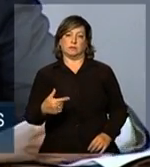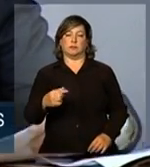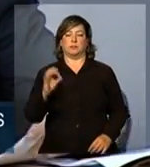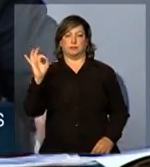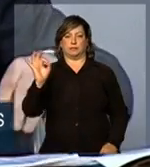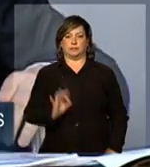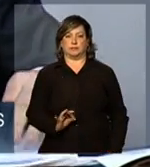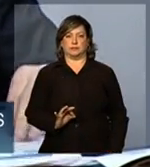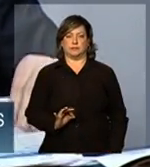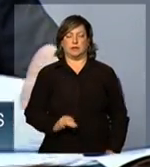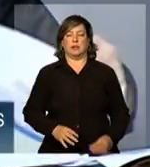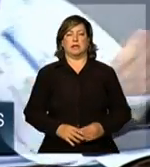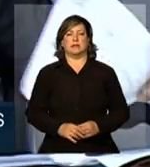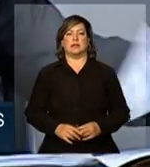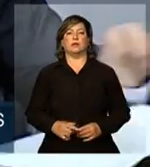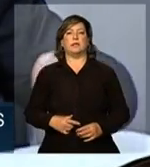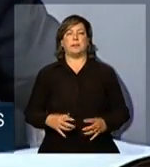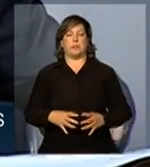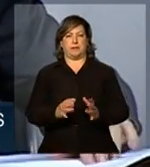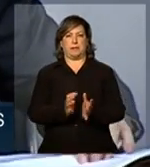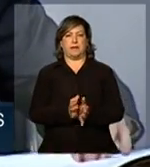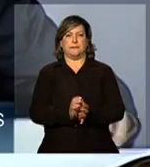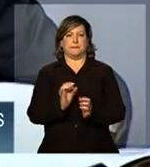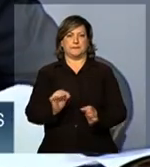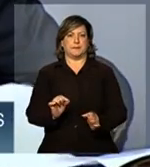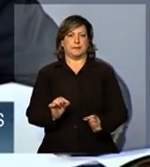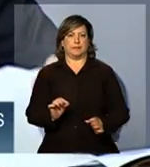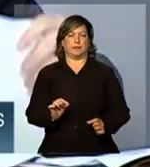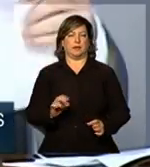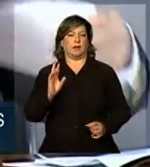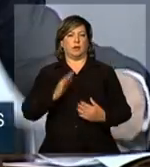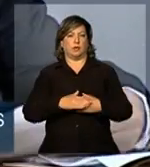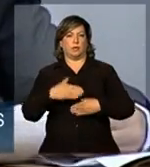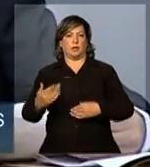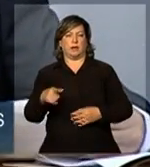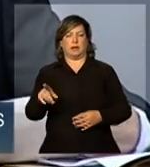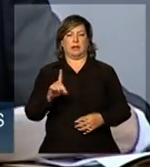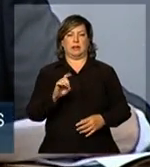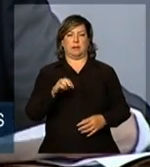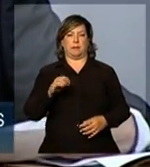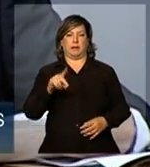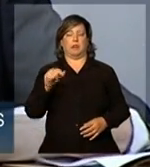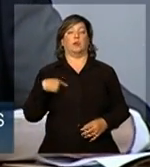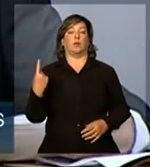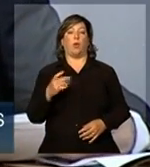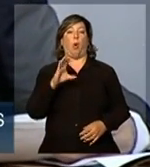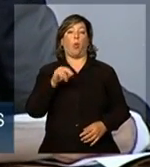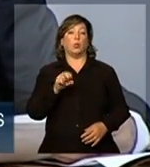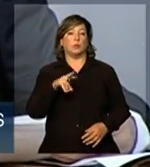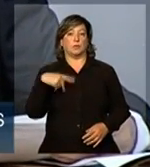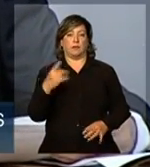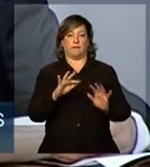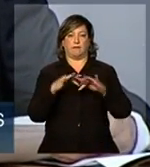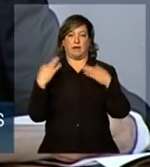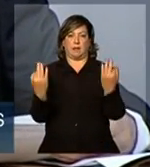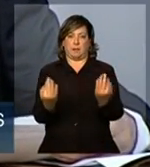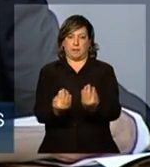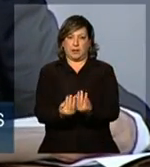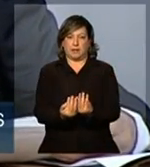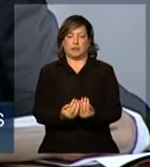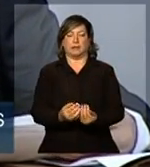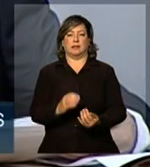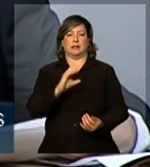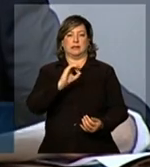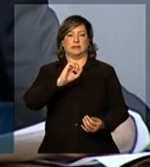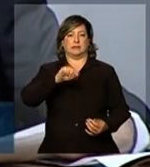0,2%. Do lado da demanda, o consumo das famílias cresceu